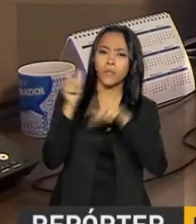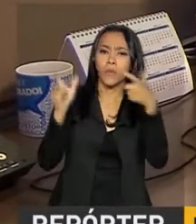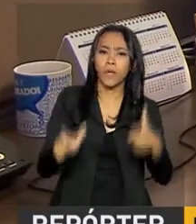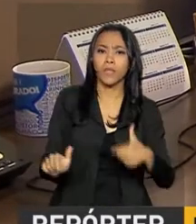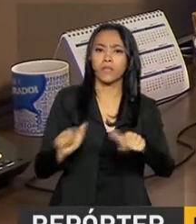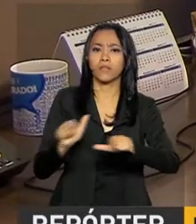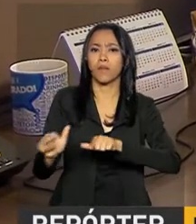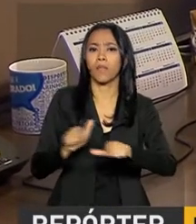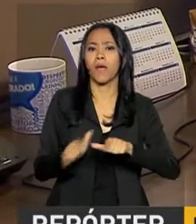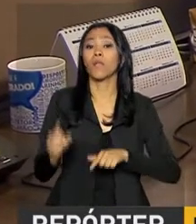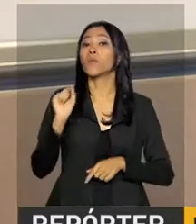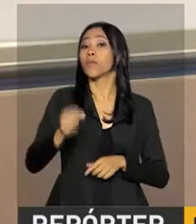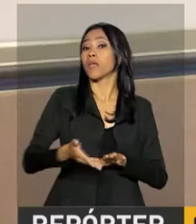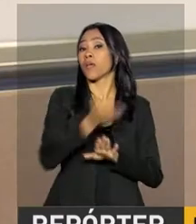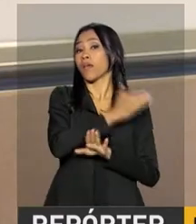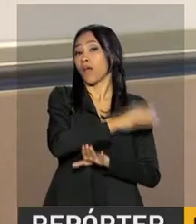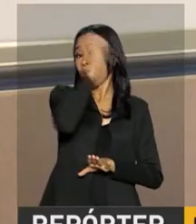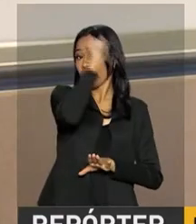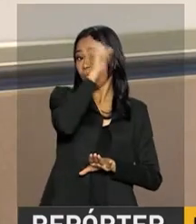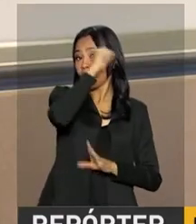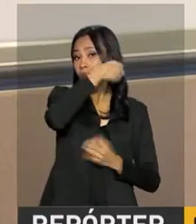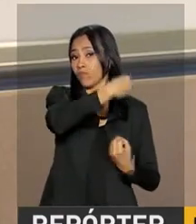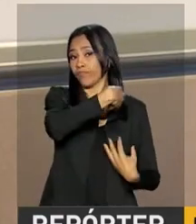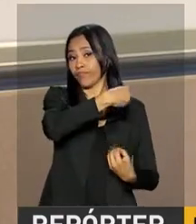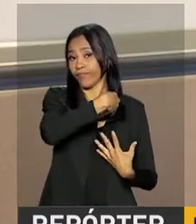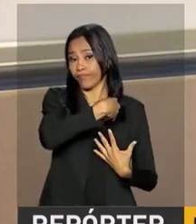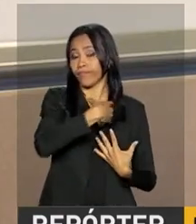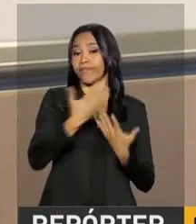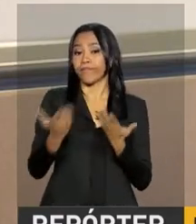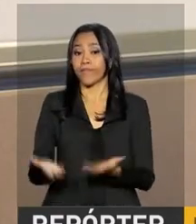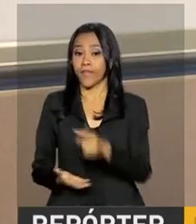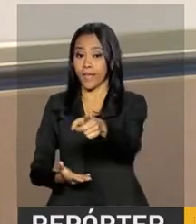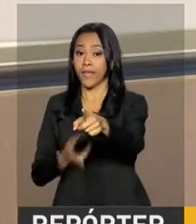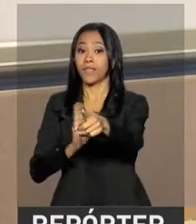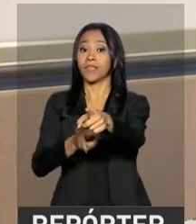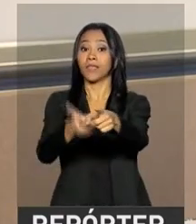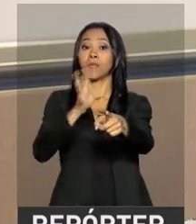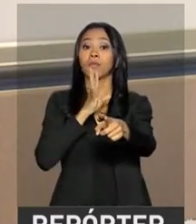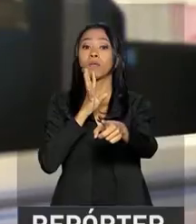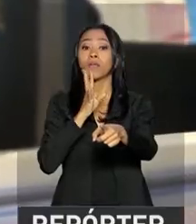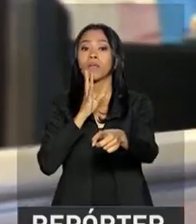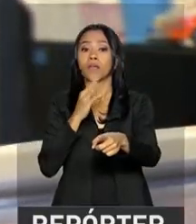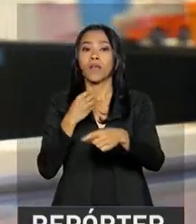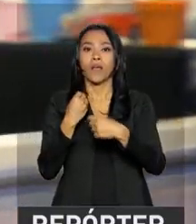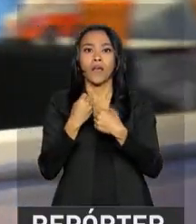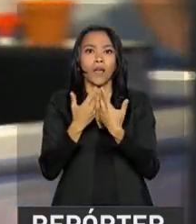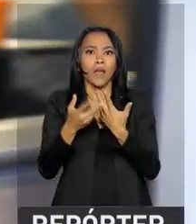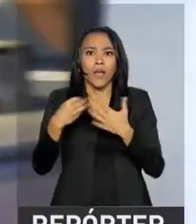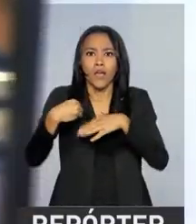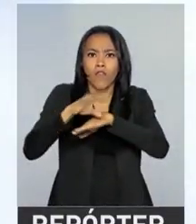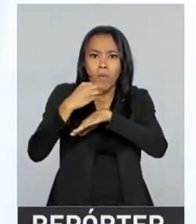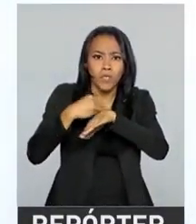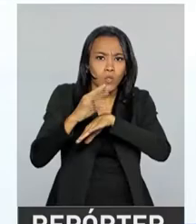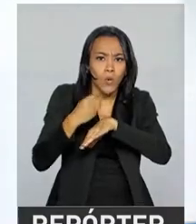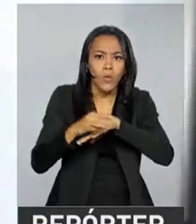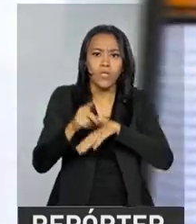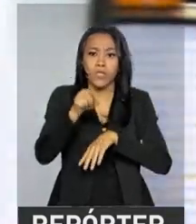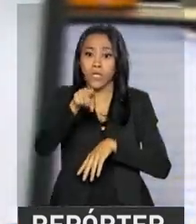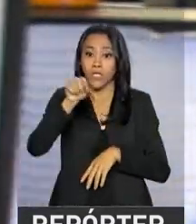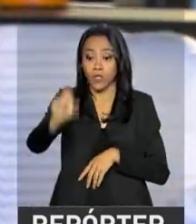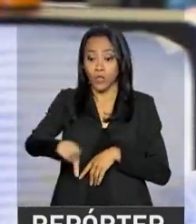o que aprendeu nas aulas felipe sempre gostou de notícias por isso a escolha pelo curso de jornalismo